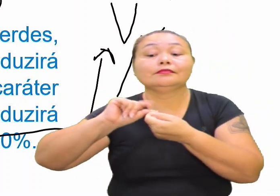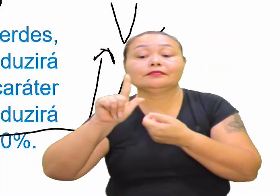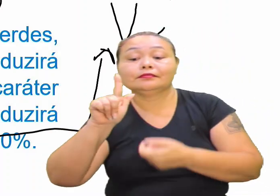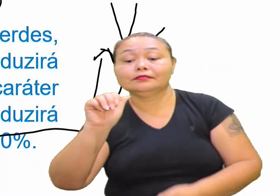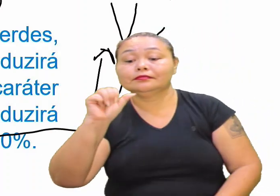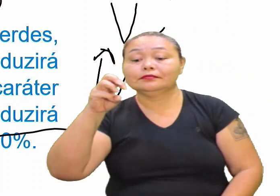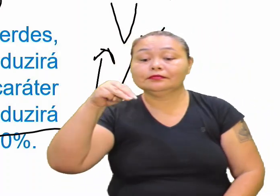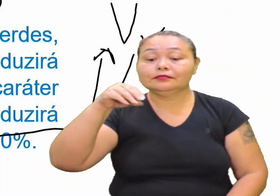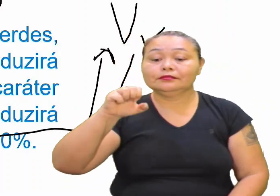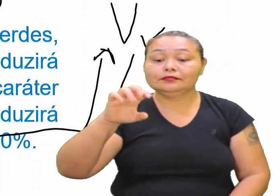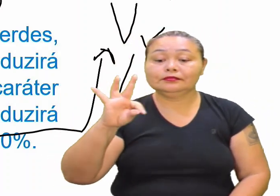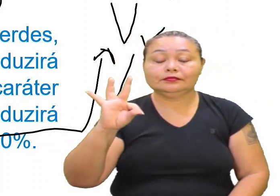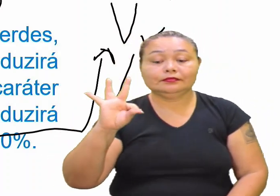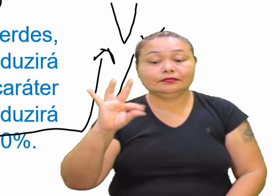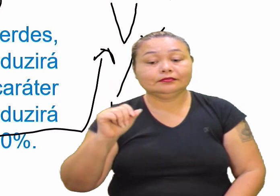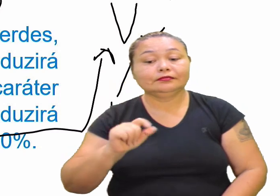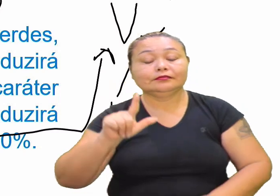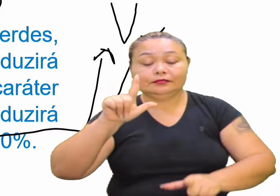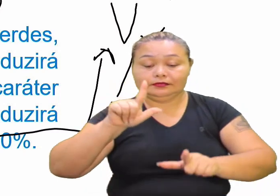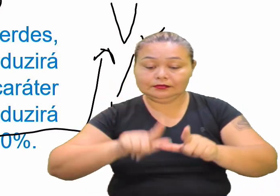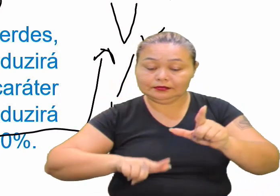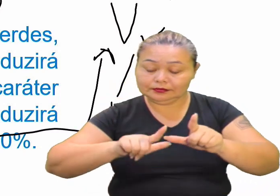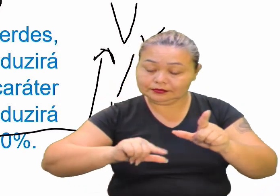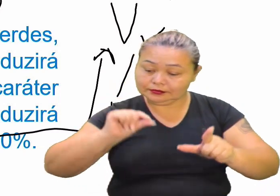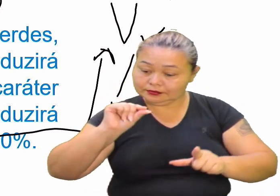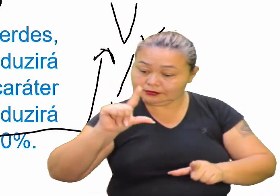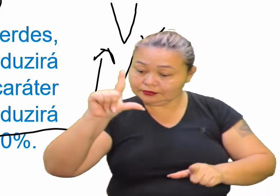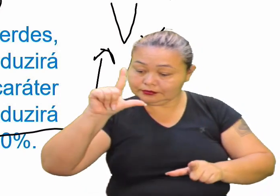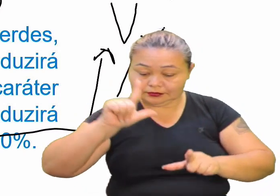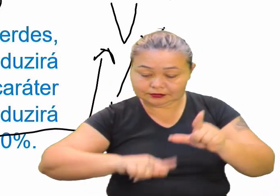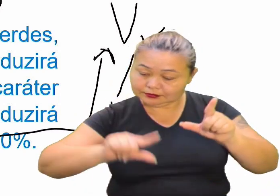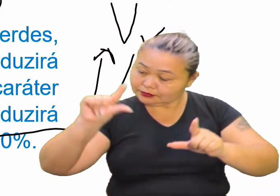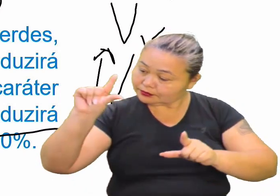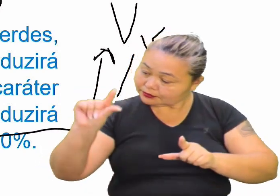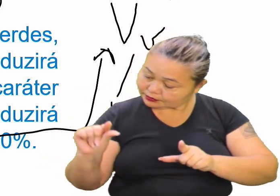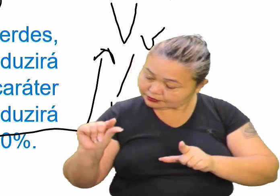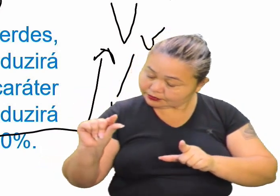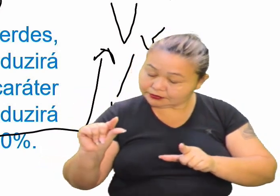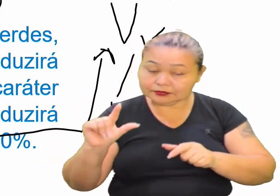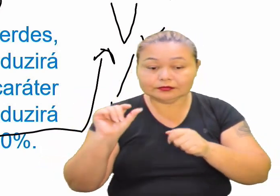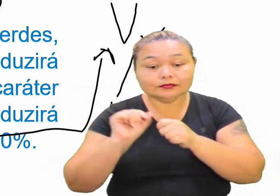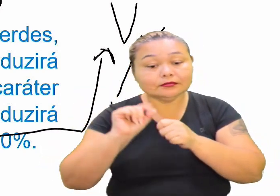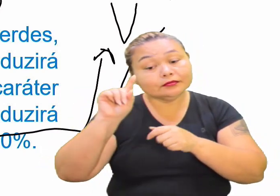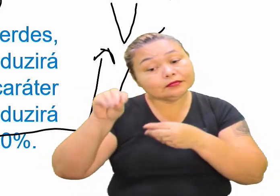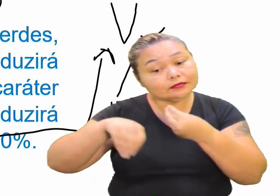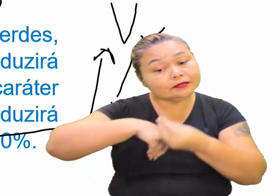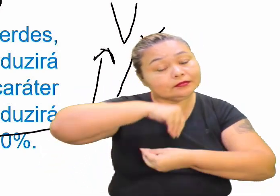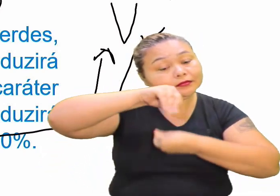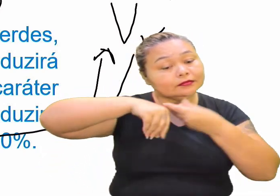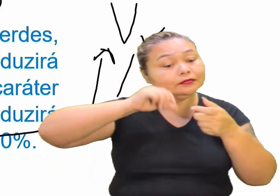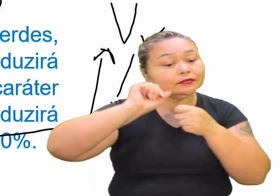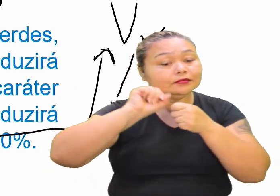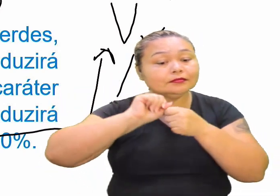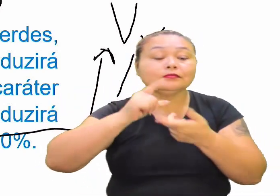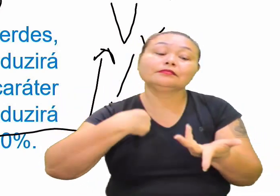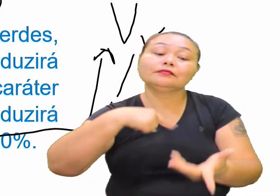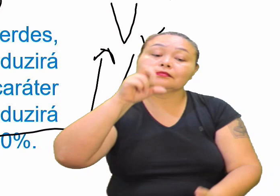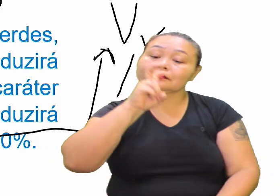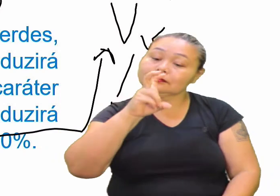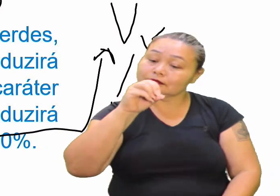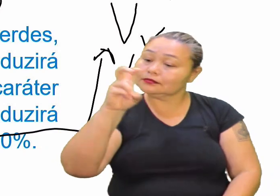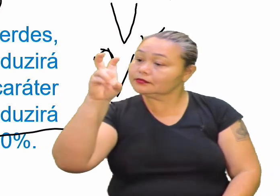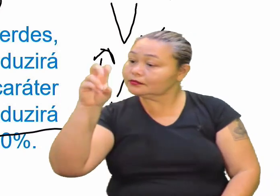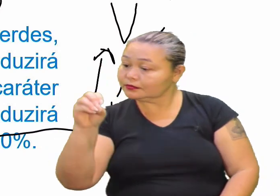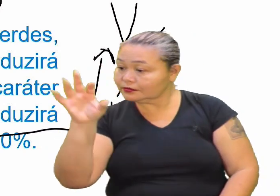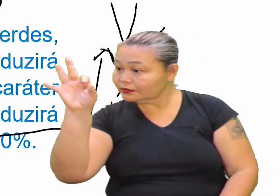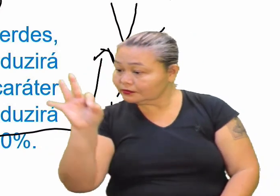me produzir um maiúsculo e um minúsculo. Produzirá ervilhas amarelas e verdes na proporção de 50%.